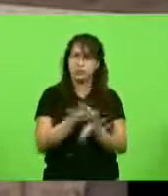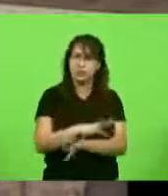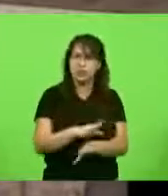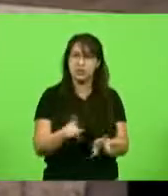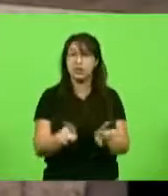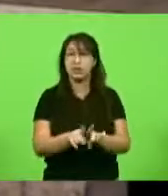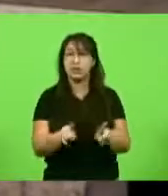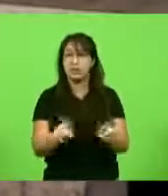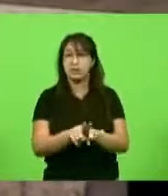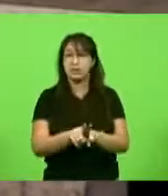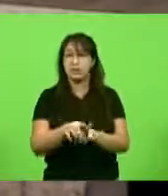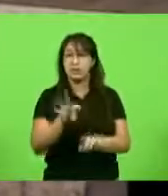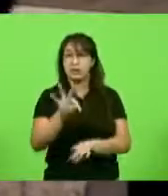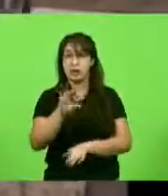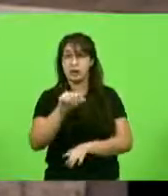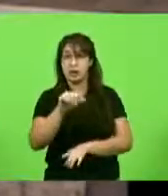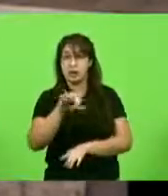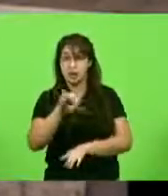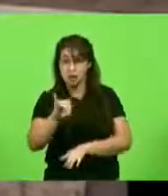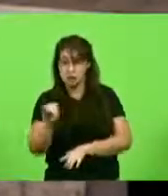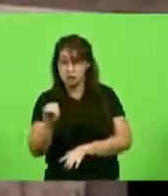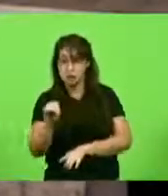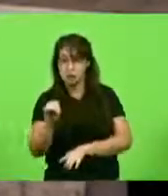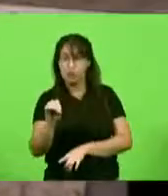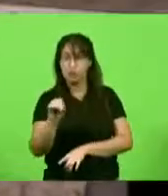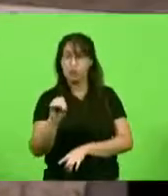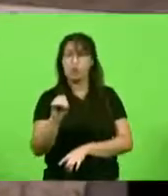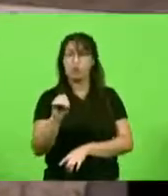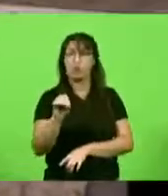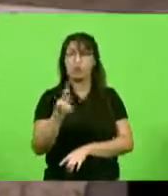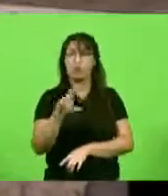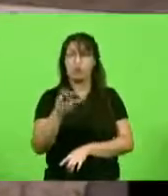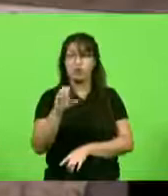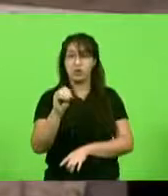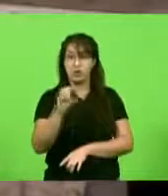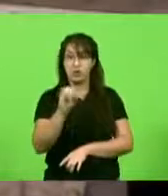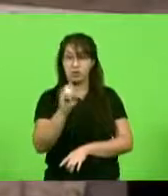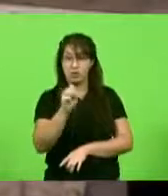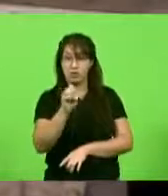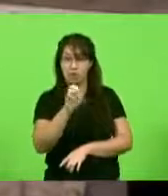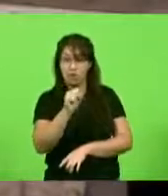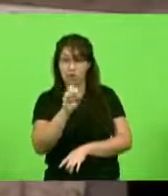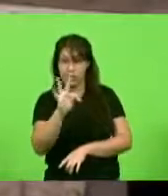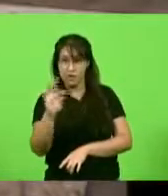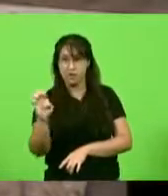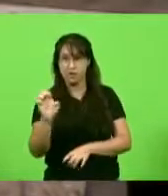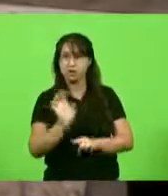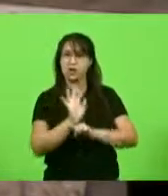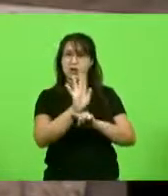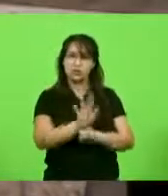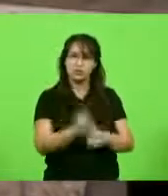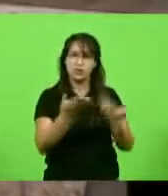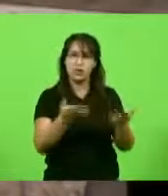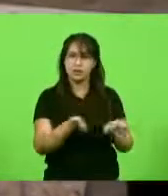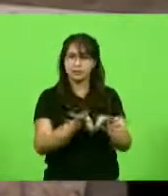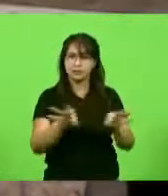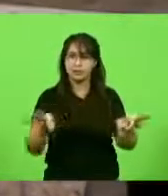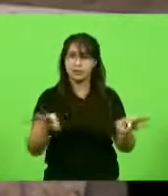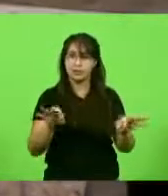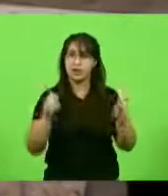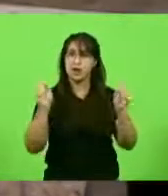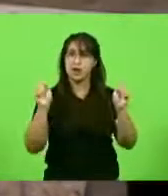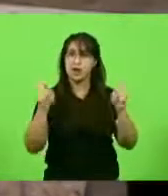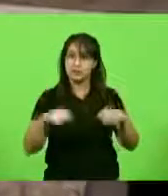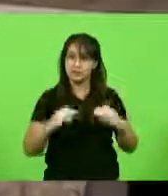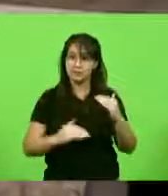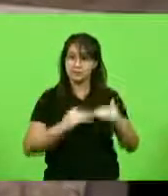Oeste, Taió, que consiga interligar as nossas regiões para que nós possamos continuar nos desenvolvimento. É isso que nós temos